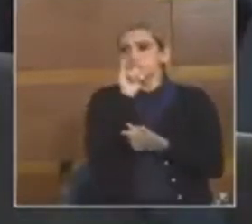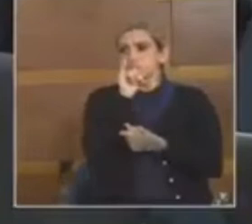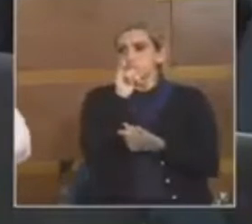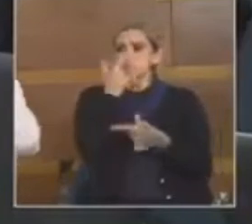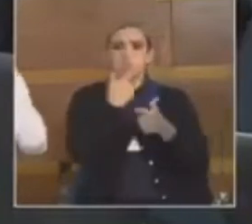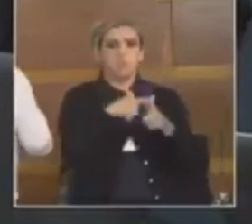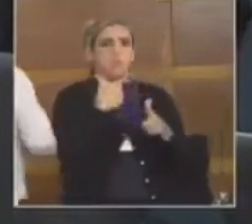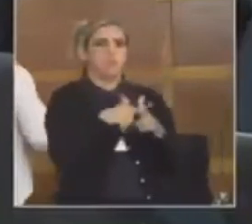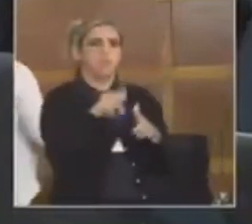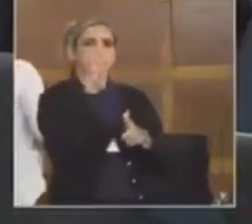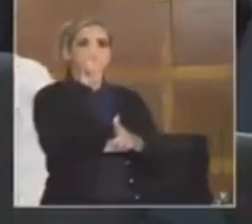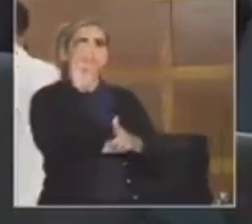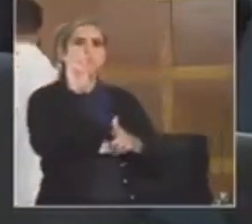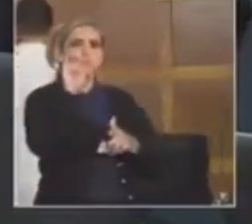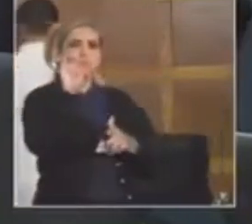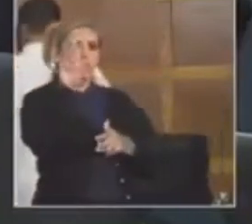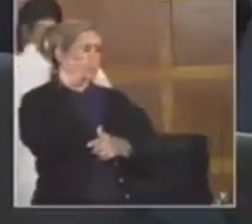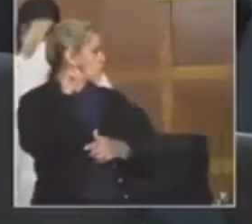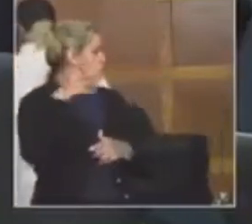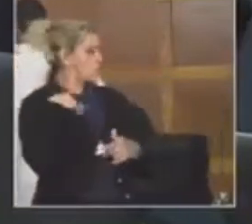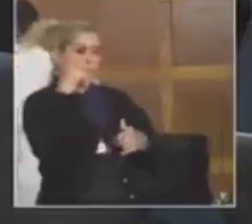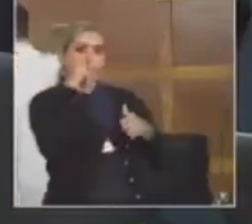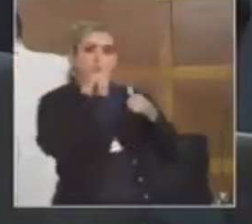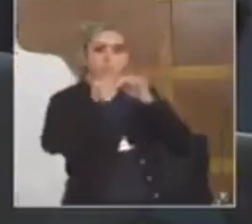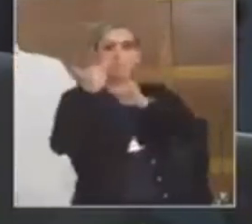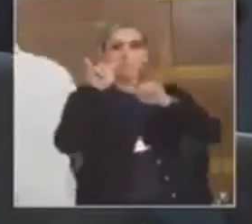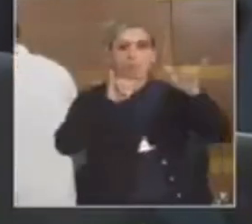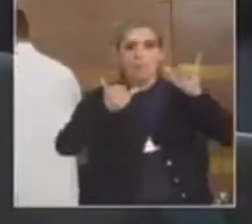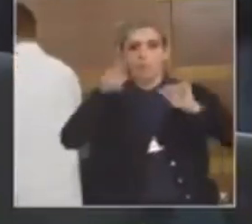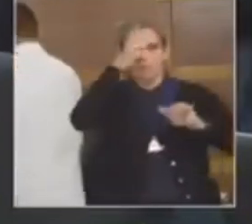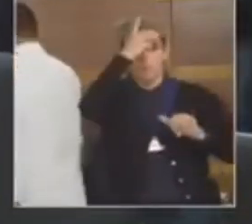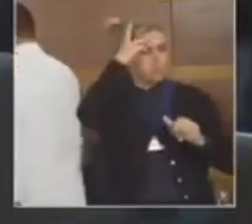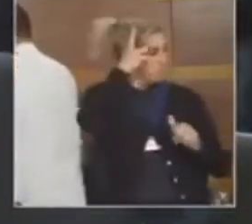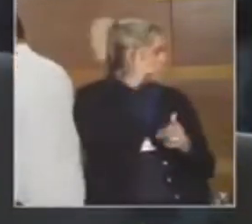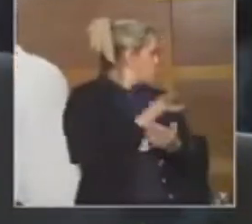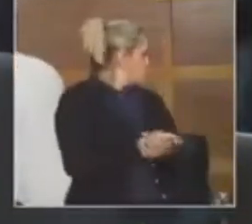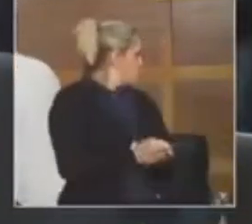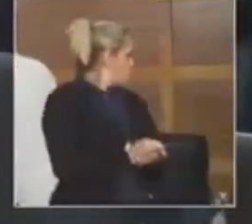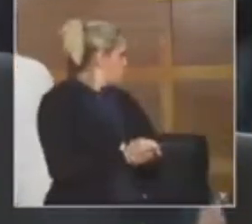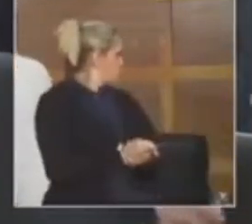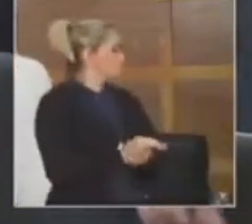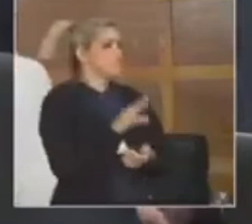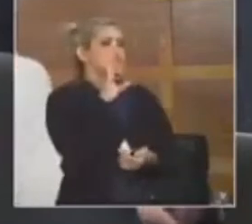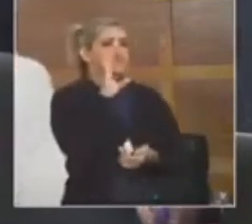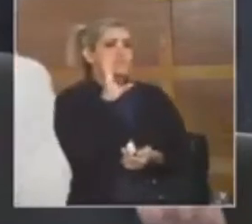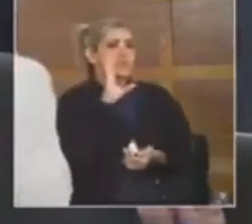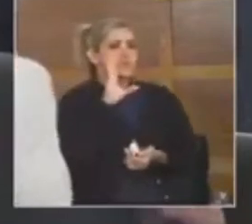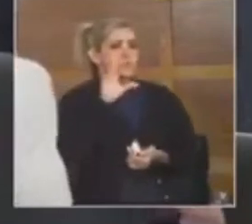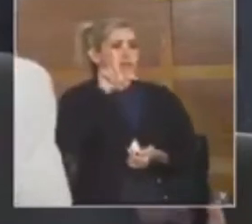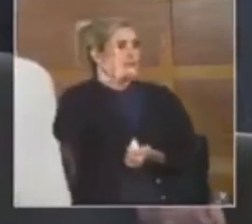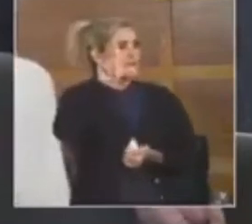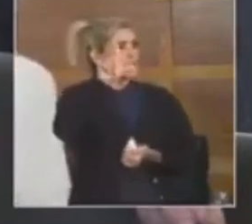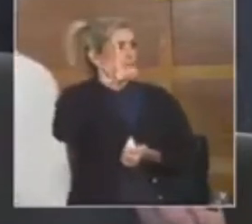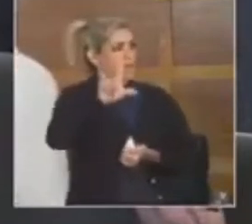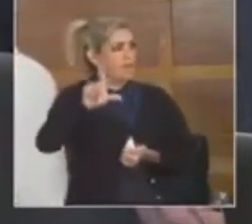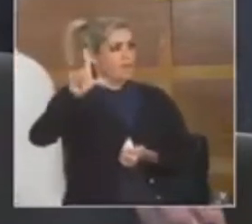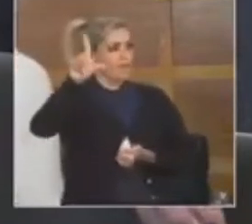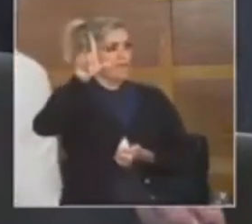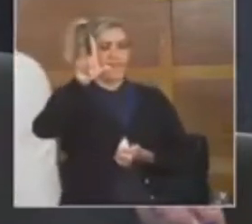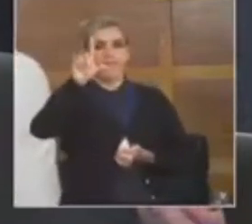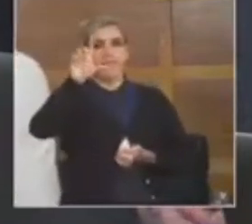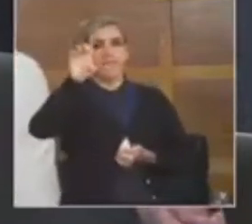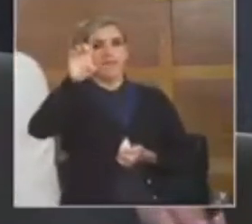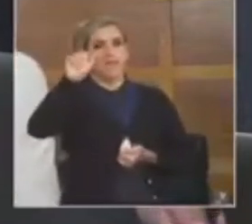da situação do Uber e eu quero informar esse cidadão chamado Leandro Silva que eu